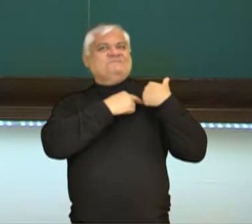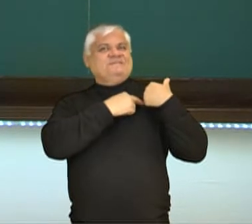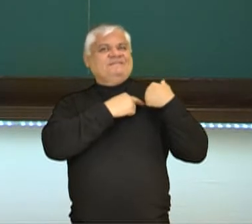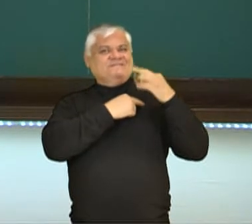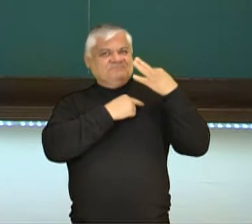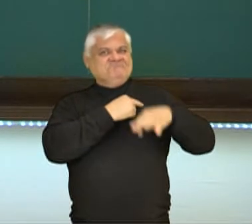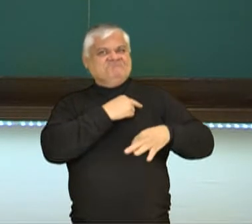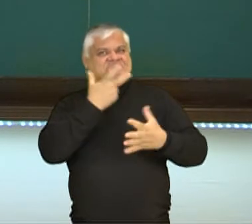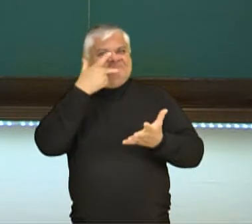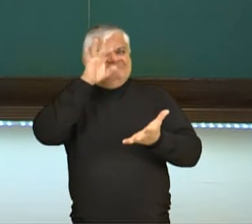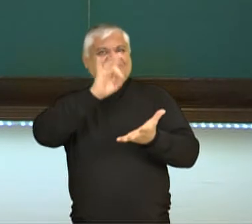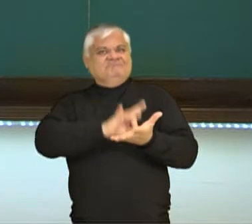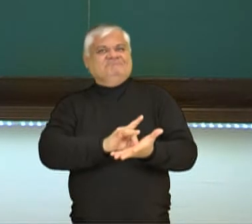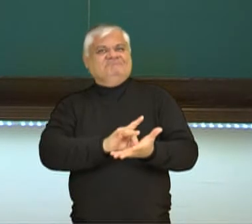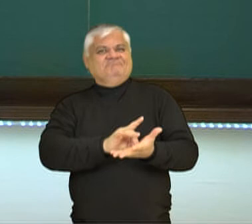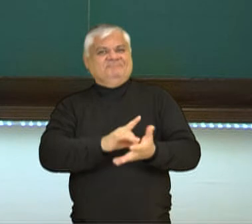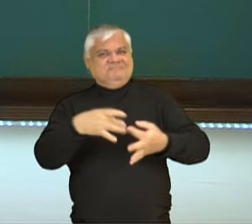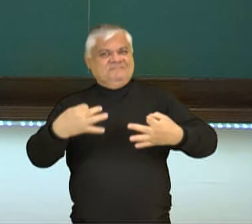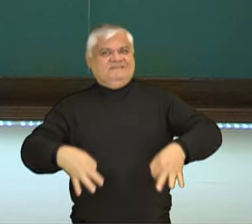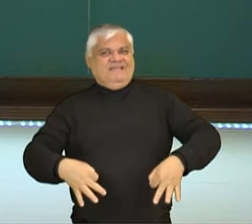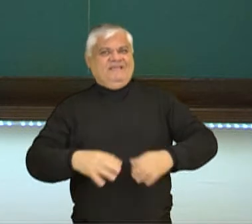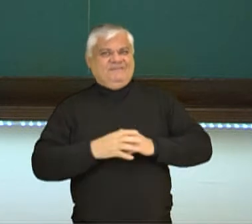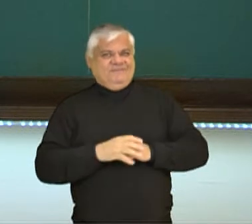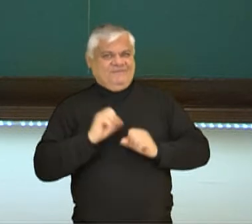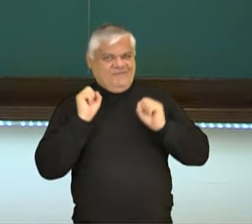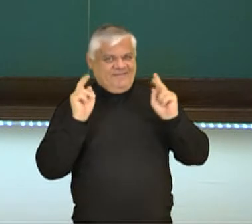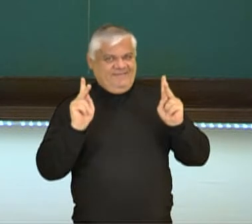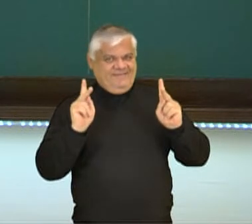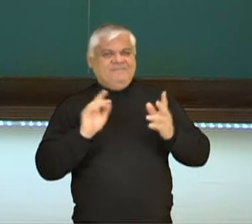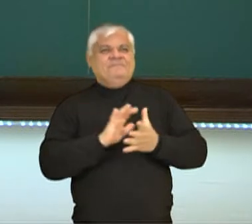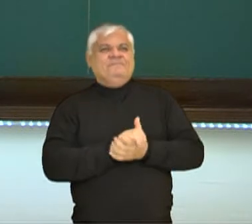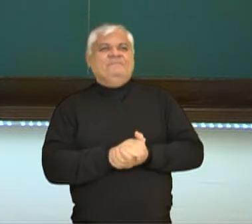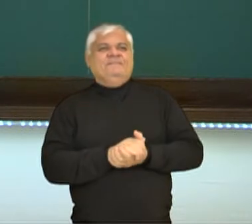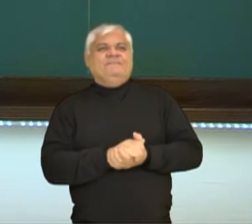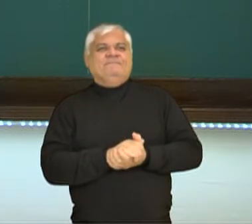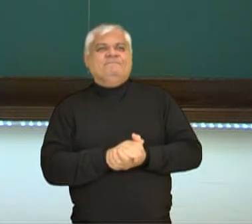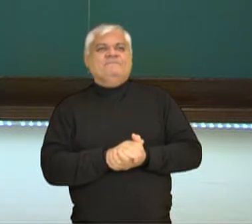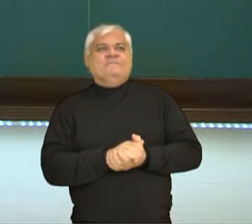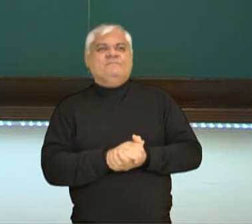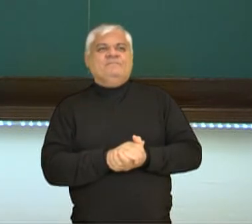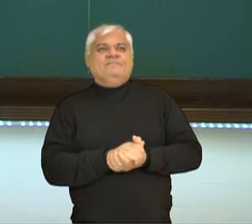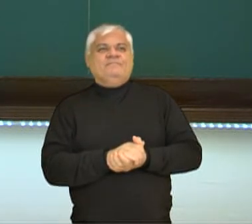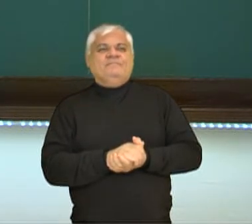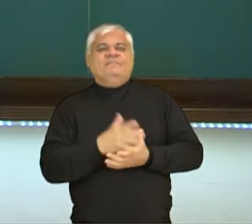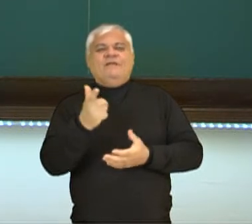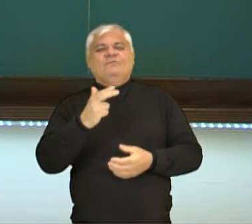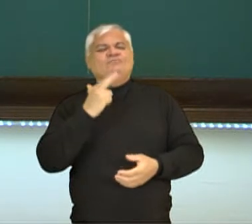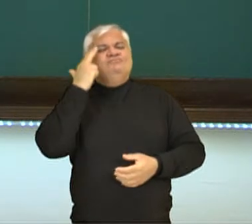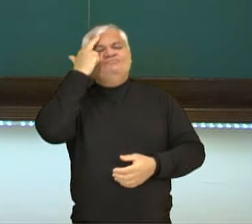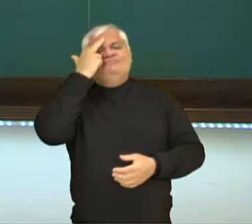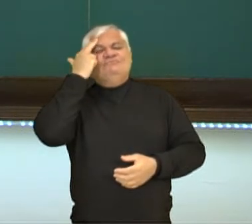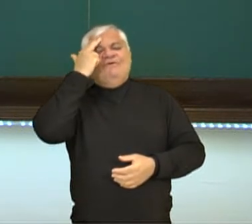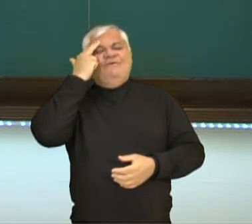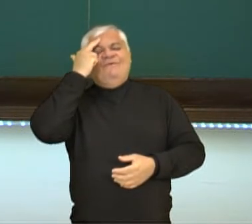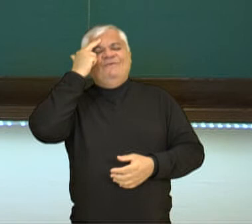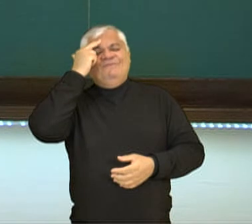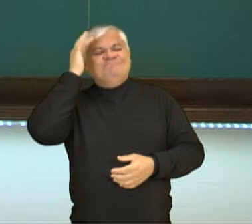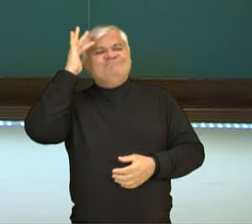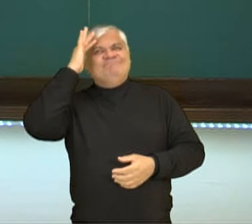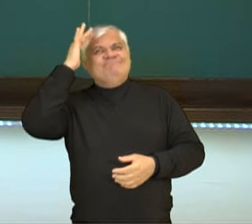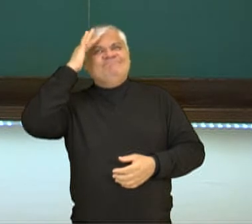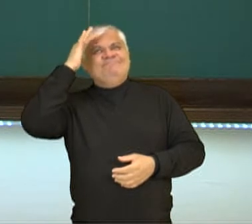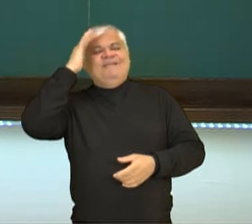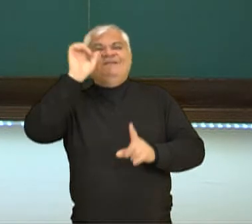responsabilidade, naquilo que é correto. Beleza? Galera, olha aqui, né? Seria um sonho prazeroso pensarmos, né, em